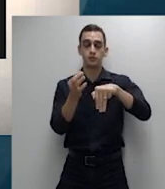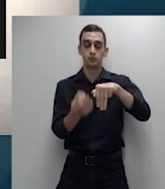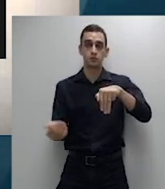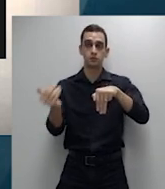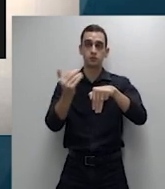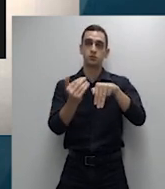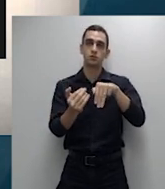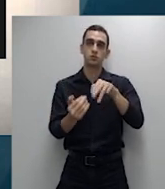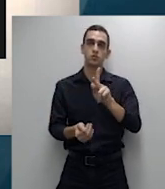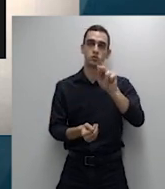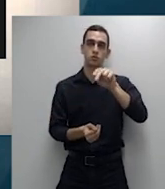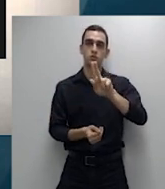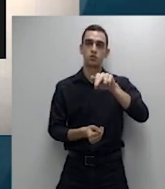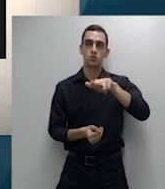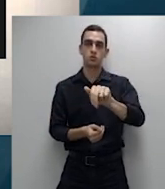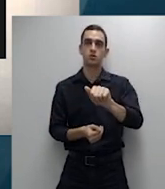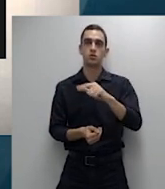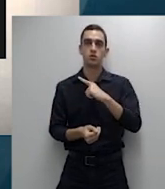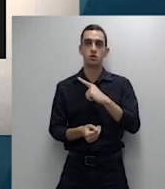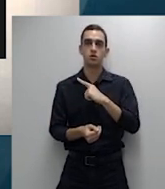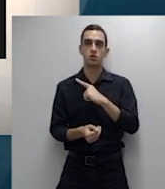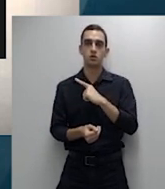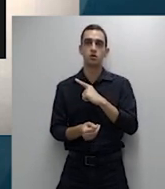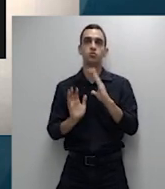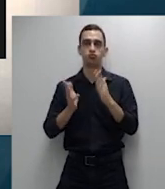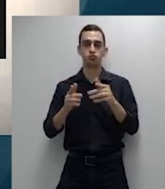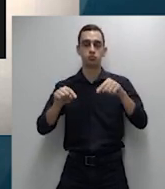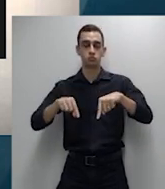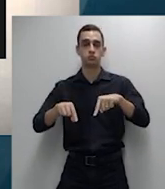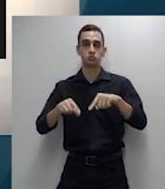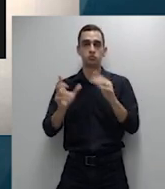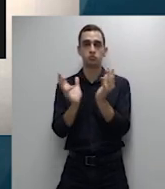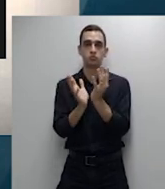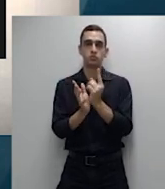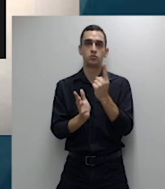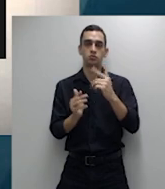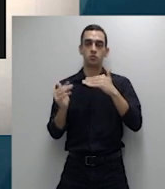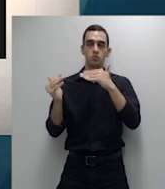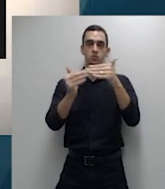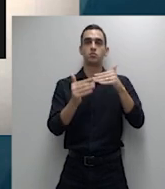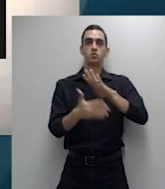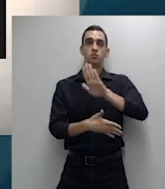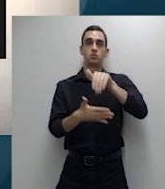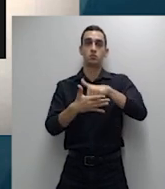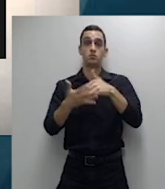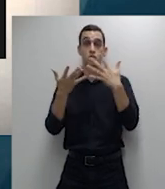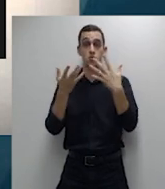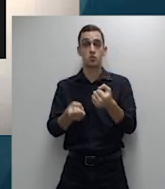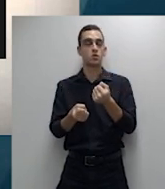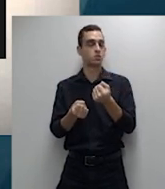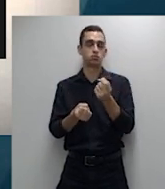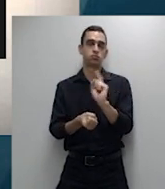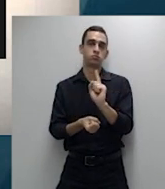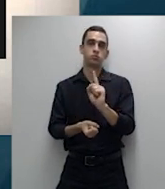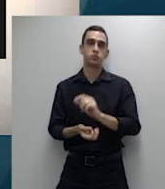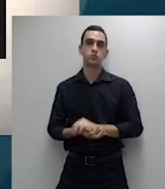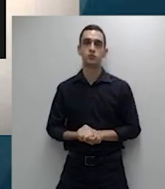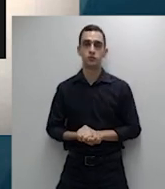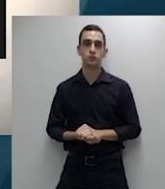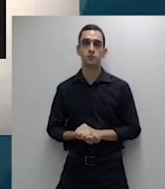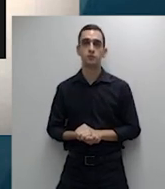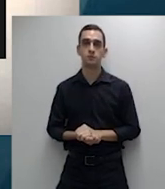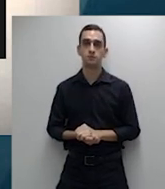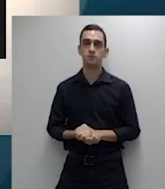11 19352 a primeira turma por unanimidade rejeitou os embargos de declarações é feita de